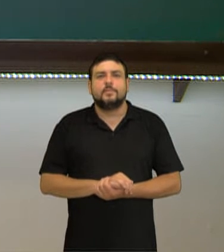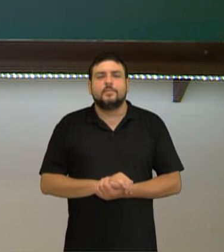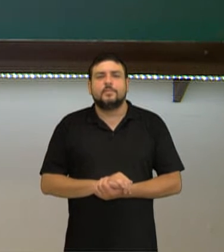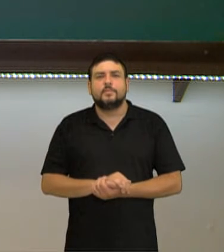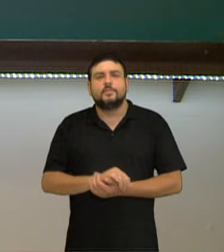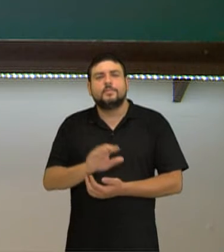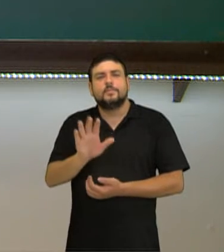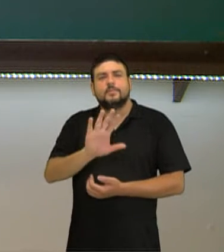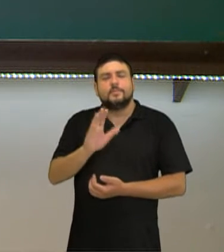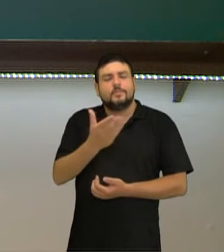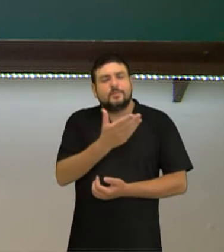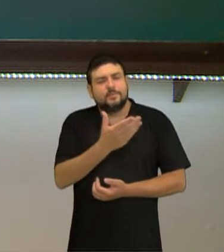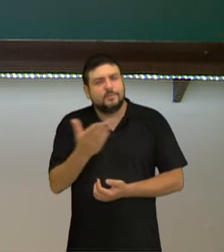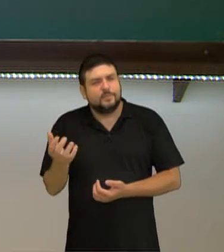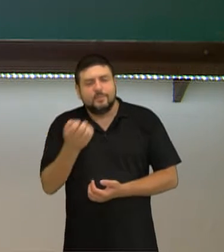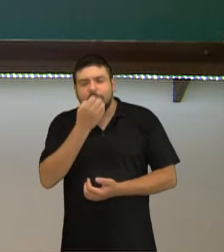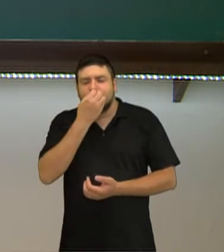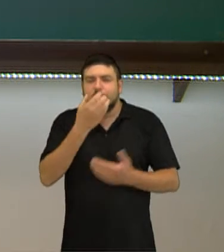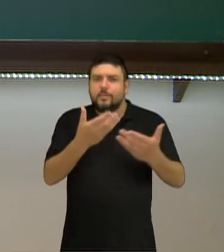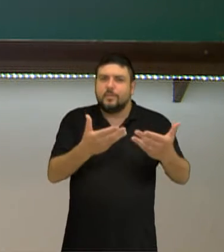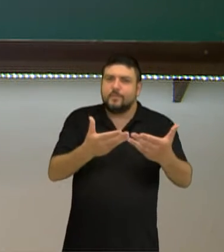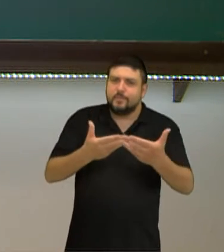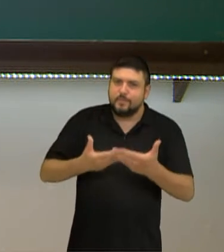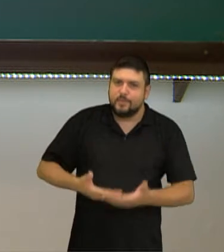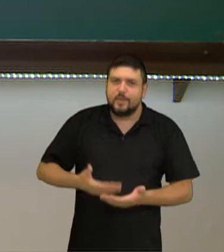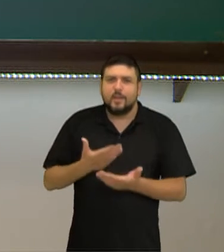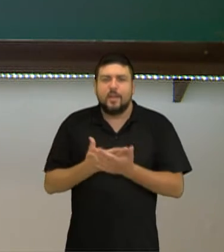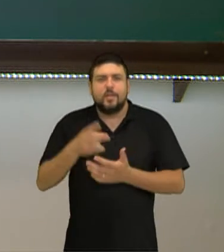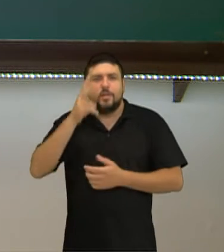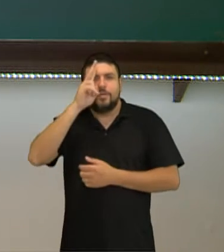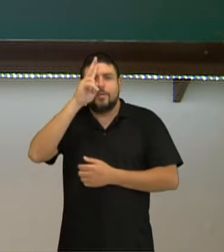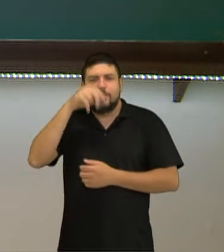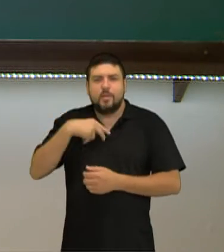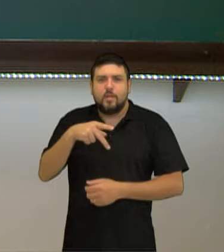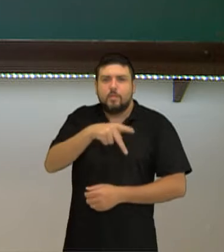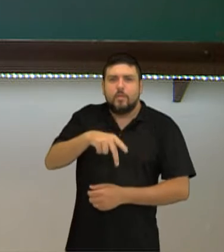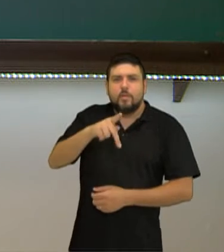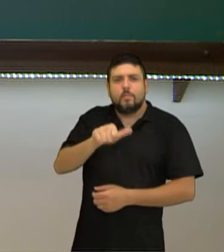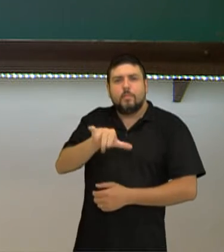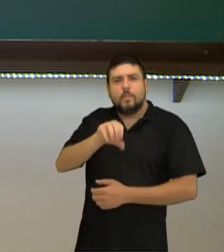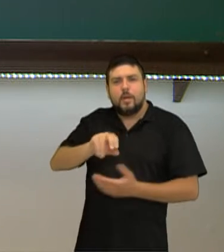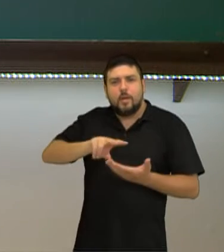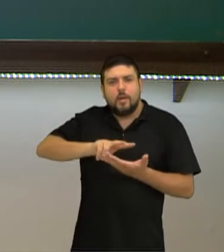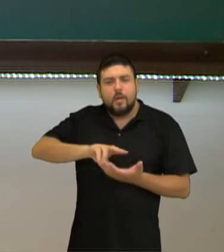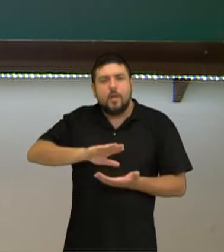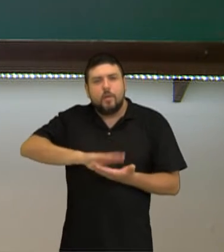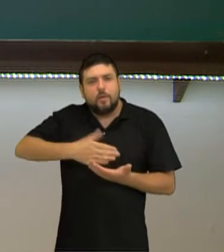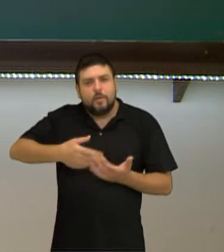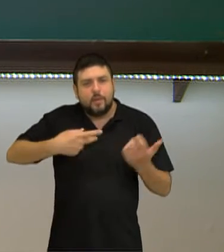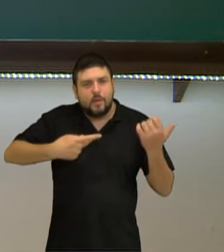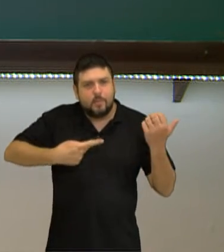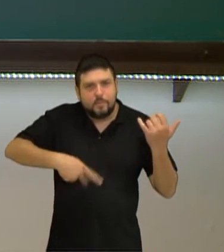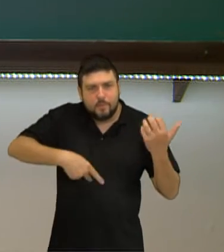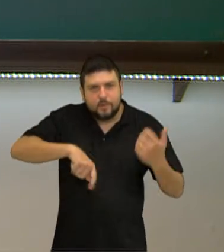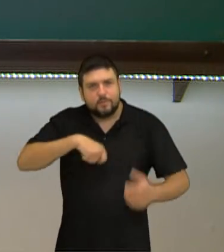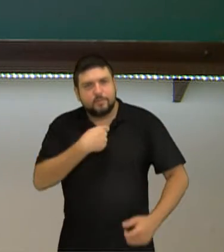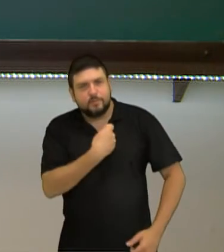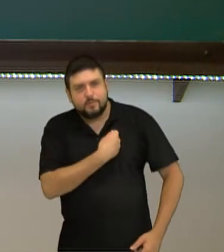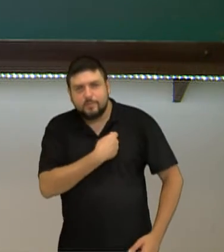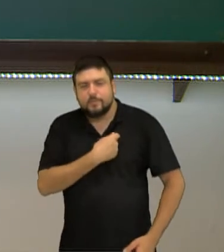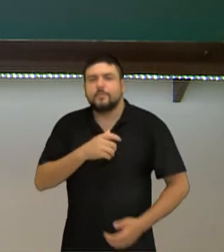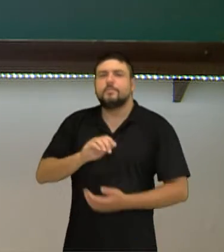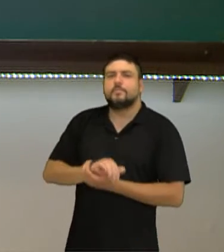Olá, estudante, seja muito bem-vindo para uma aula de História. Comigo, o professor Paulo Brito, nosso intérprete Paulo, tornando a nossa aula